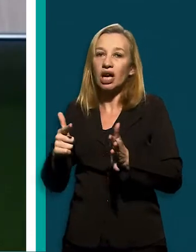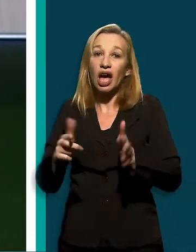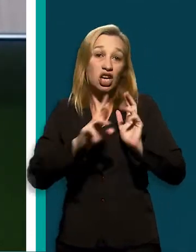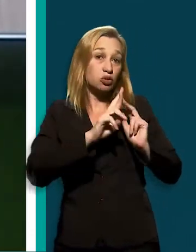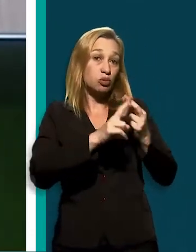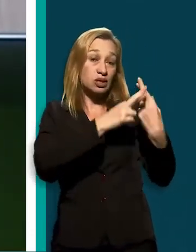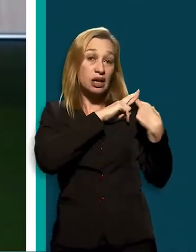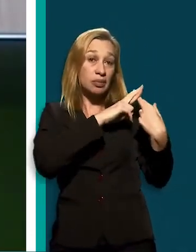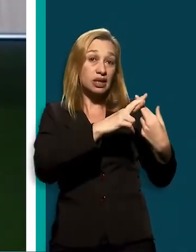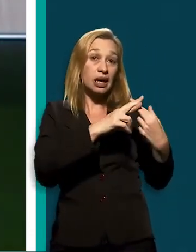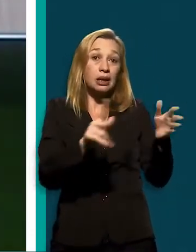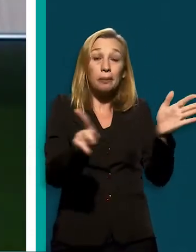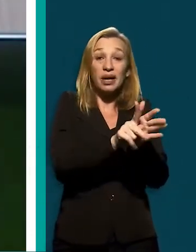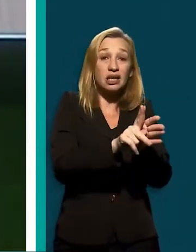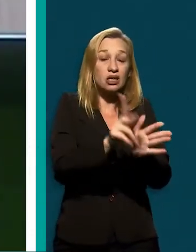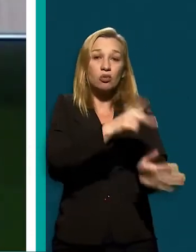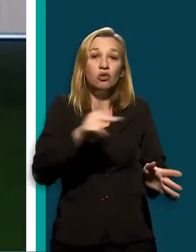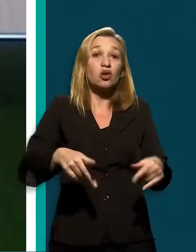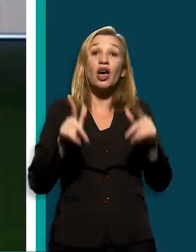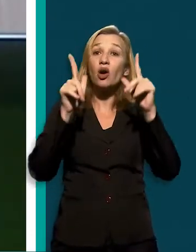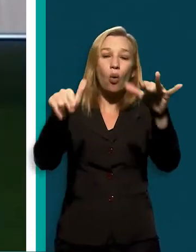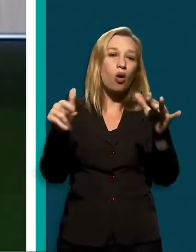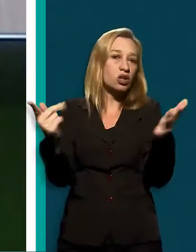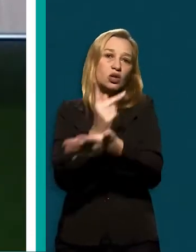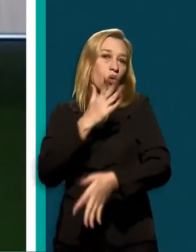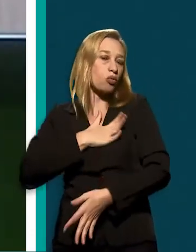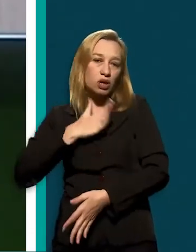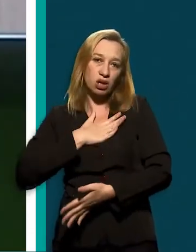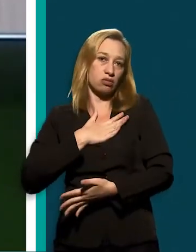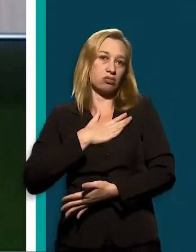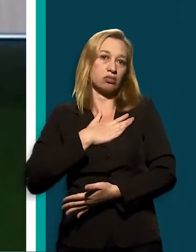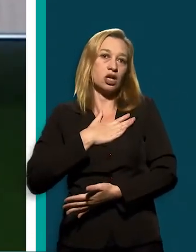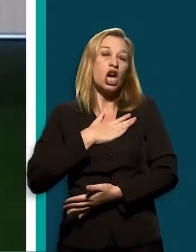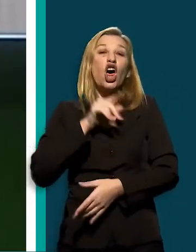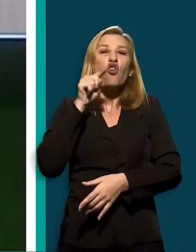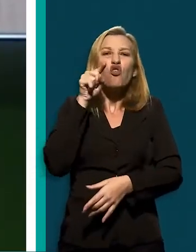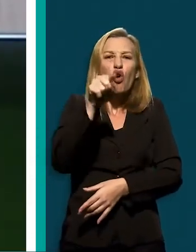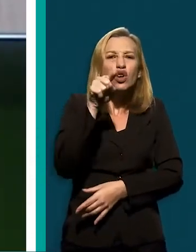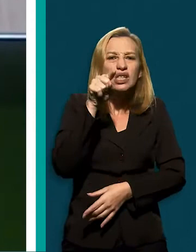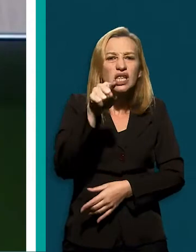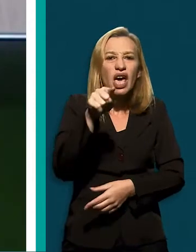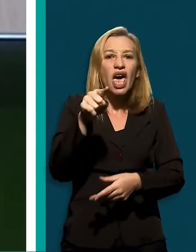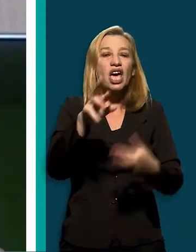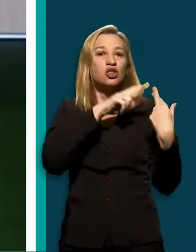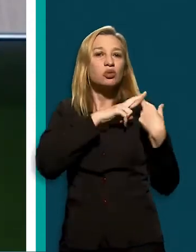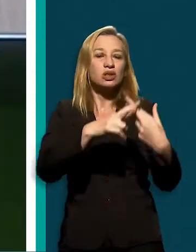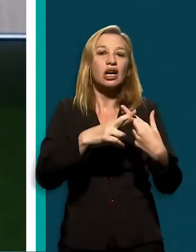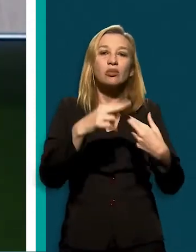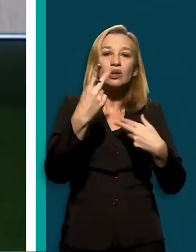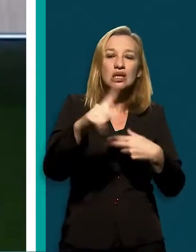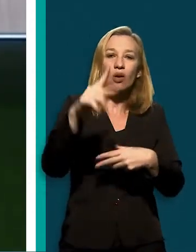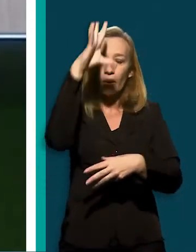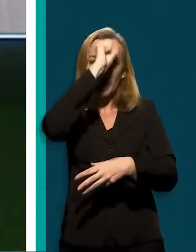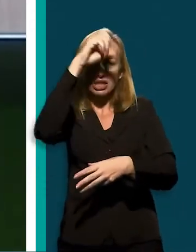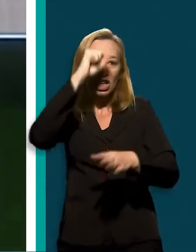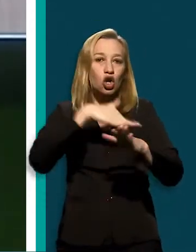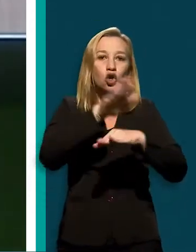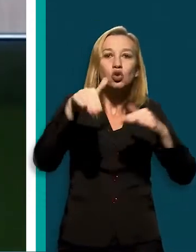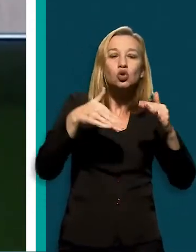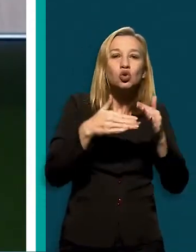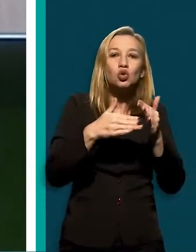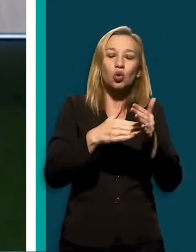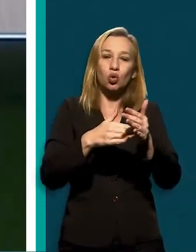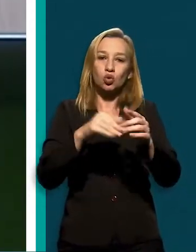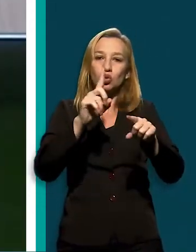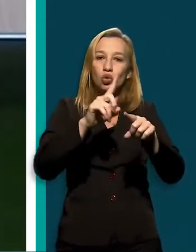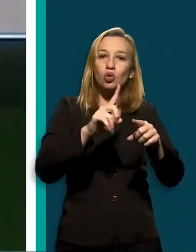jogava a responsabilidade. Isso também aconteceu comigo. Alta responsabilidade. Você é responsável pelo seu aprendizado. Todo o